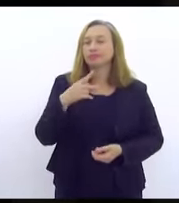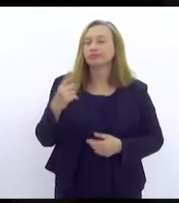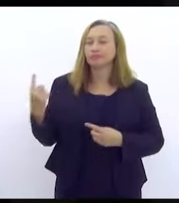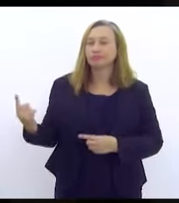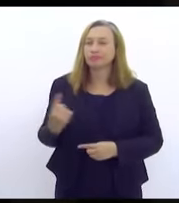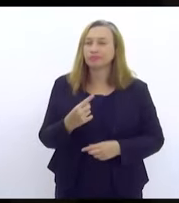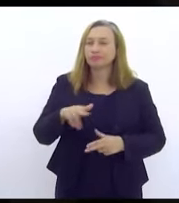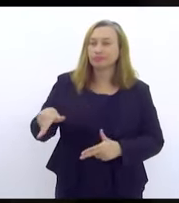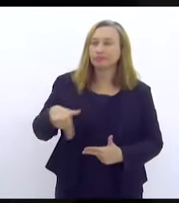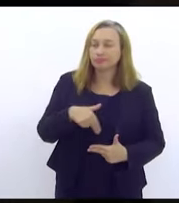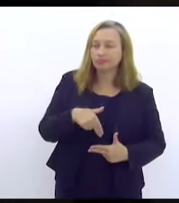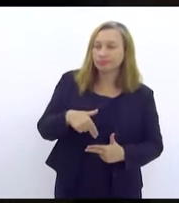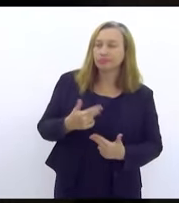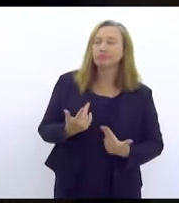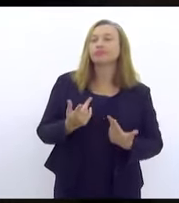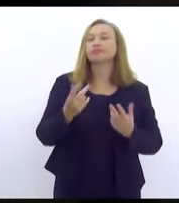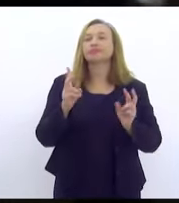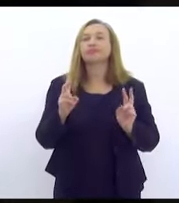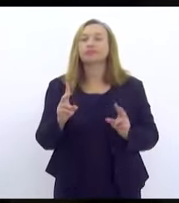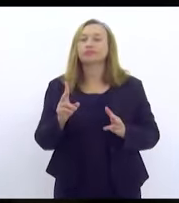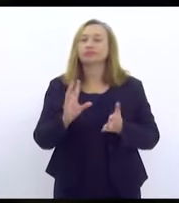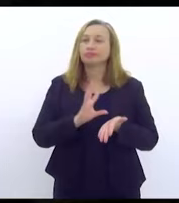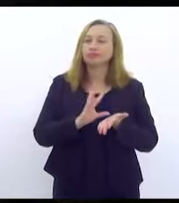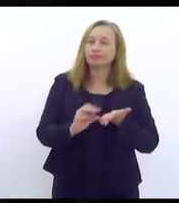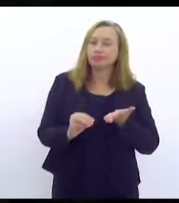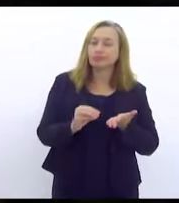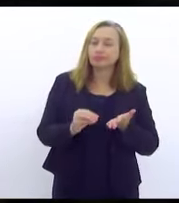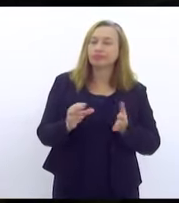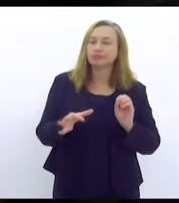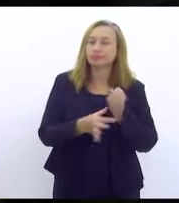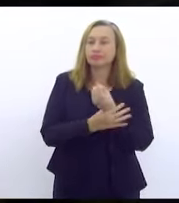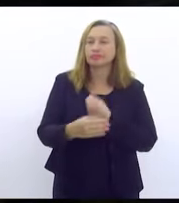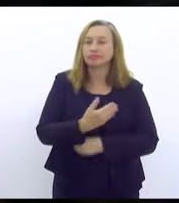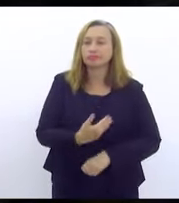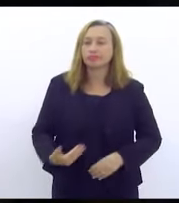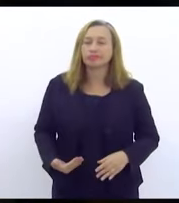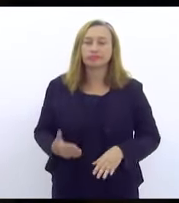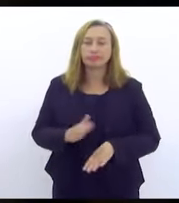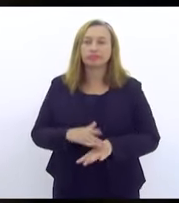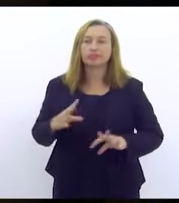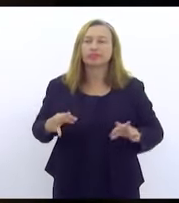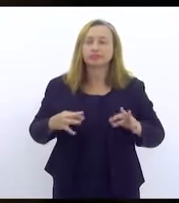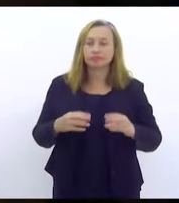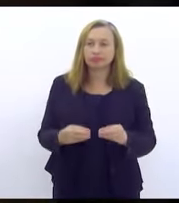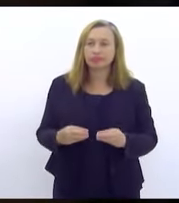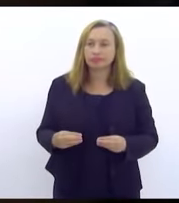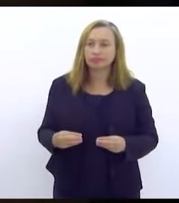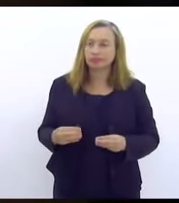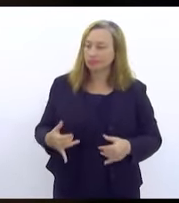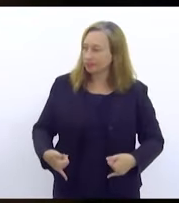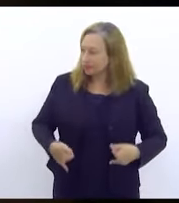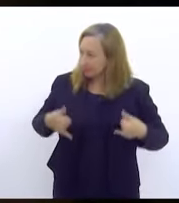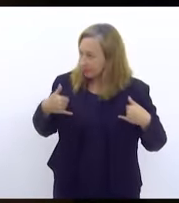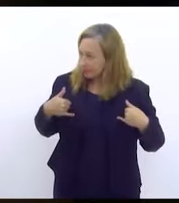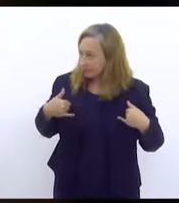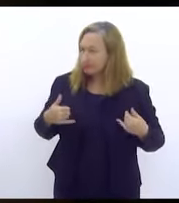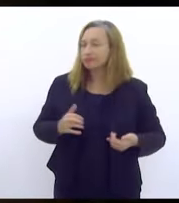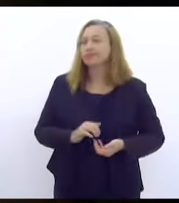plenário pautas referentes à segurança pública, mas mais do que isso. Ela me dá honra com toda